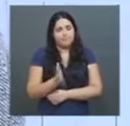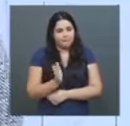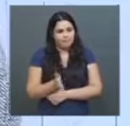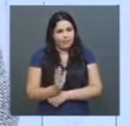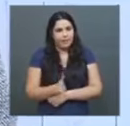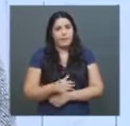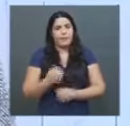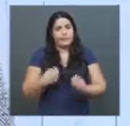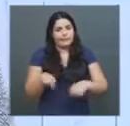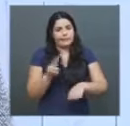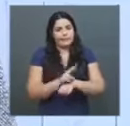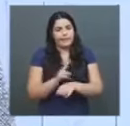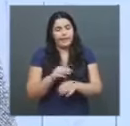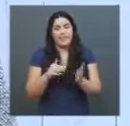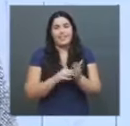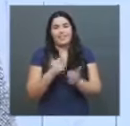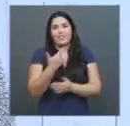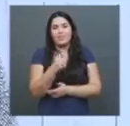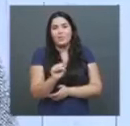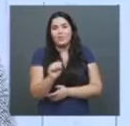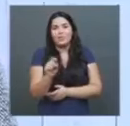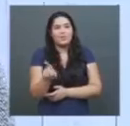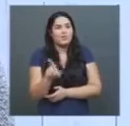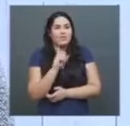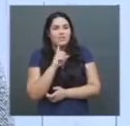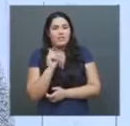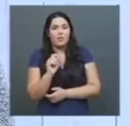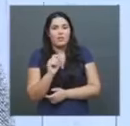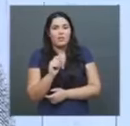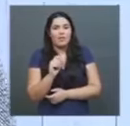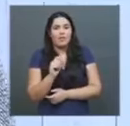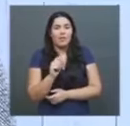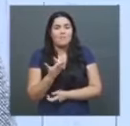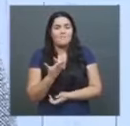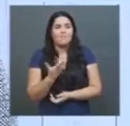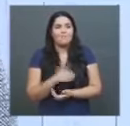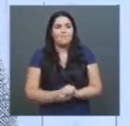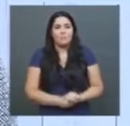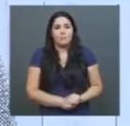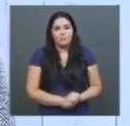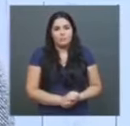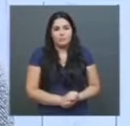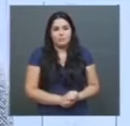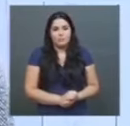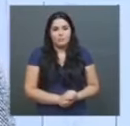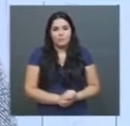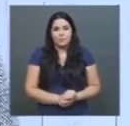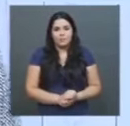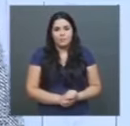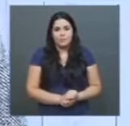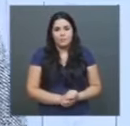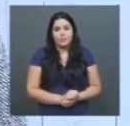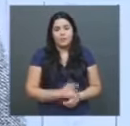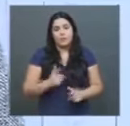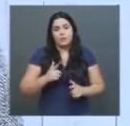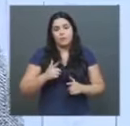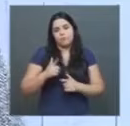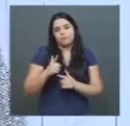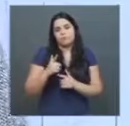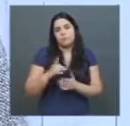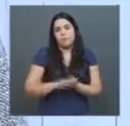28 dias, é como vamos dizer assim, a vulnerabilidade, ela é muito maior. Principalmente